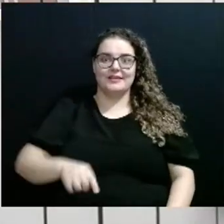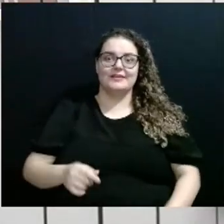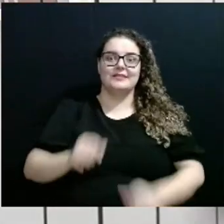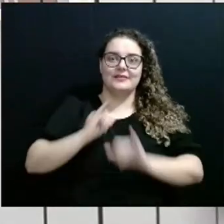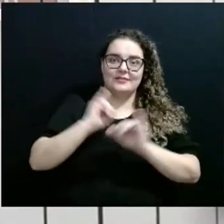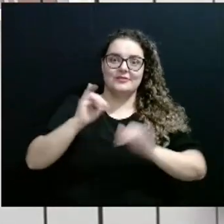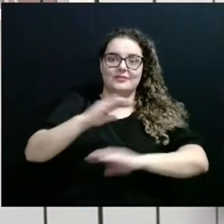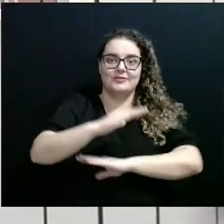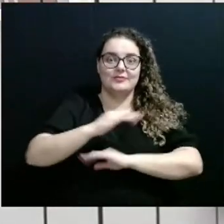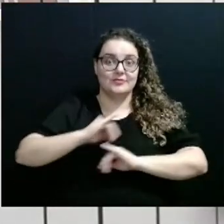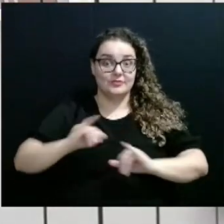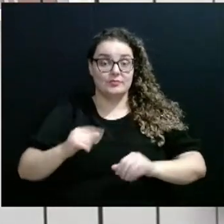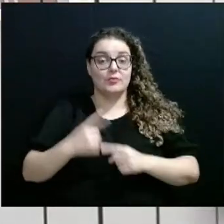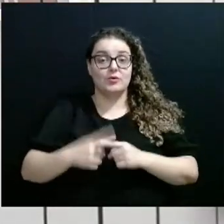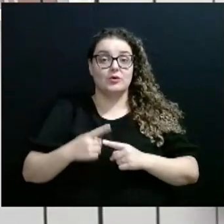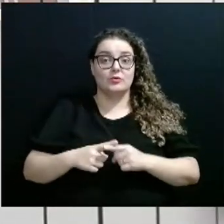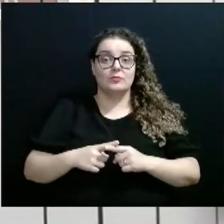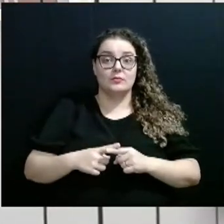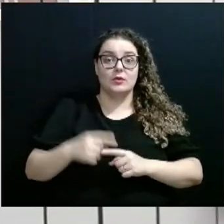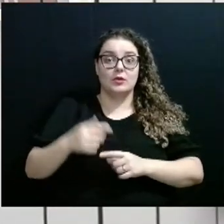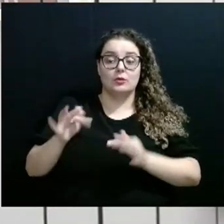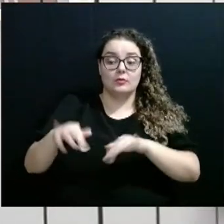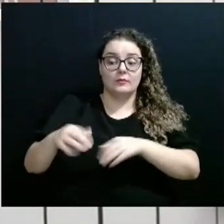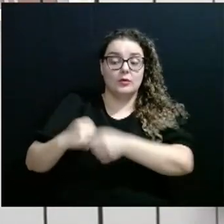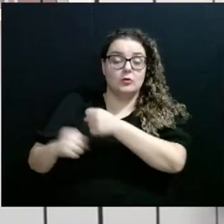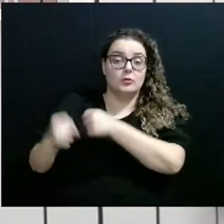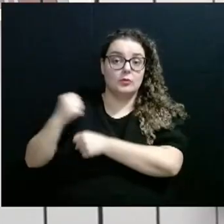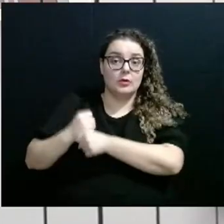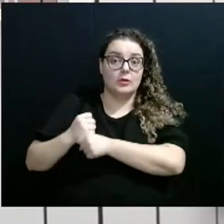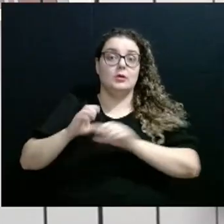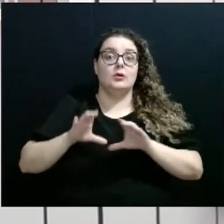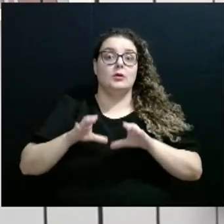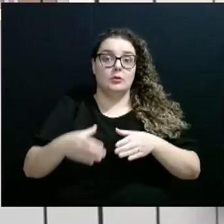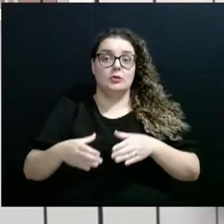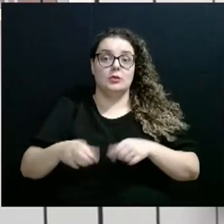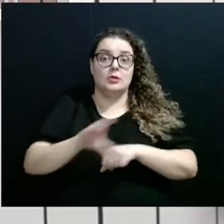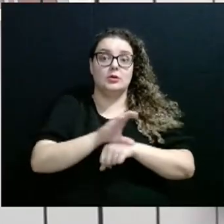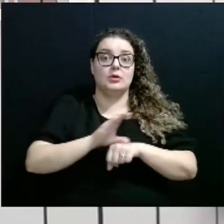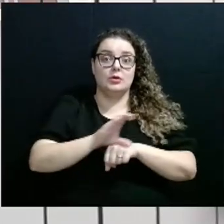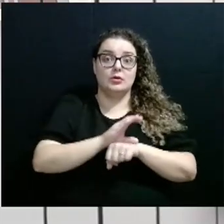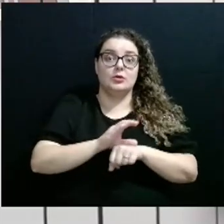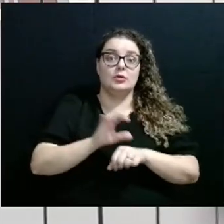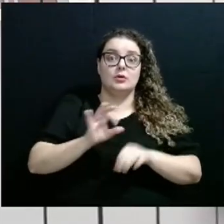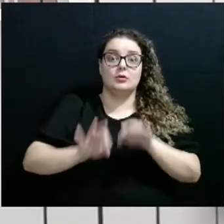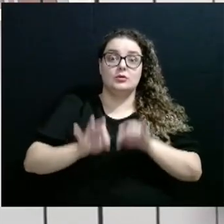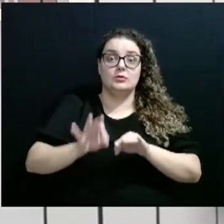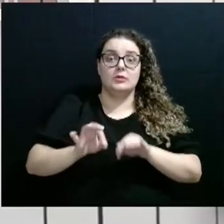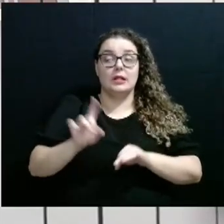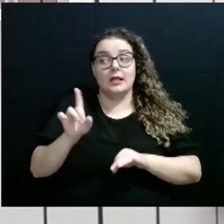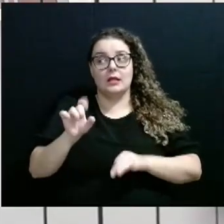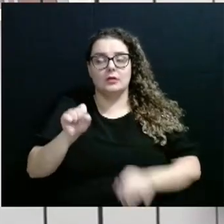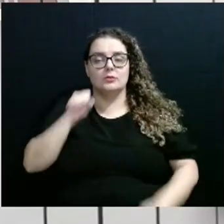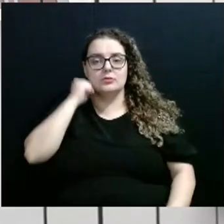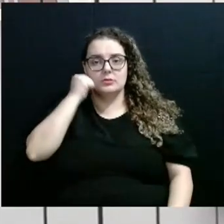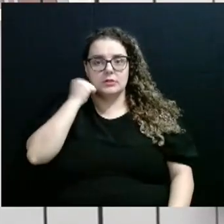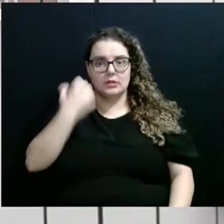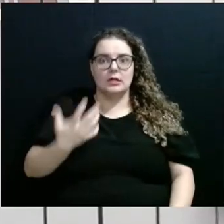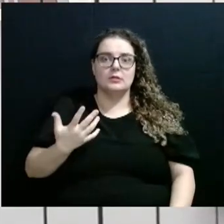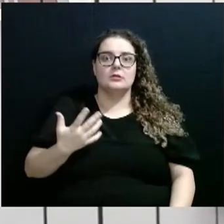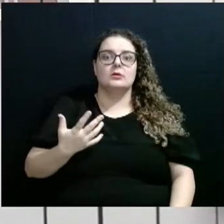porque no fim do ano passado, a Comissão de Constituição e Justiça do Senado aprovou uma proposta de